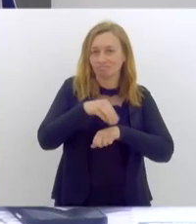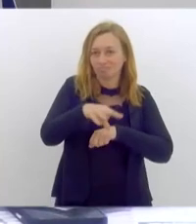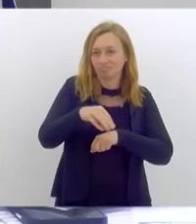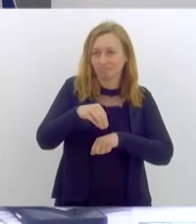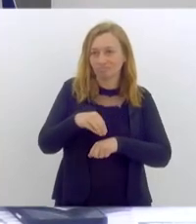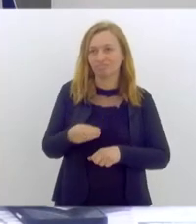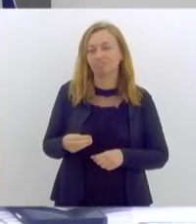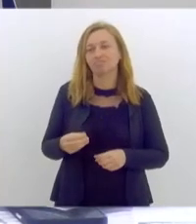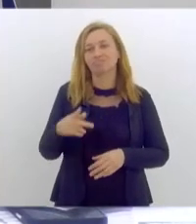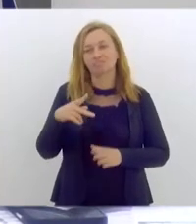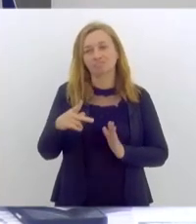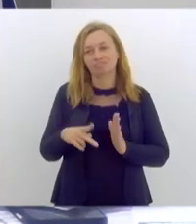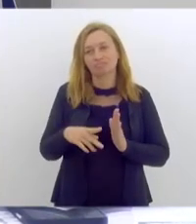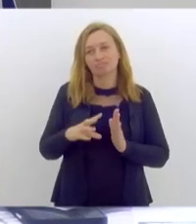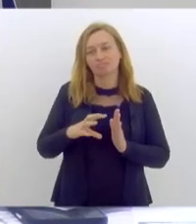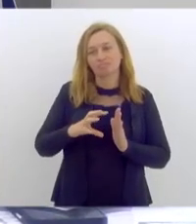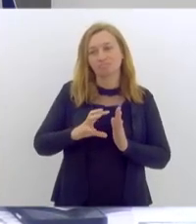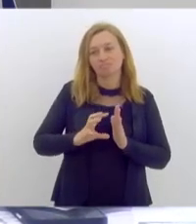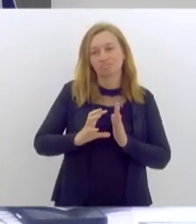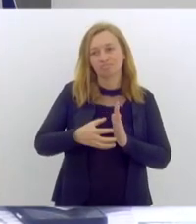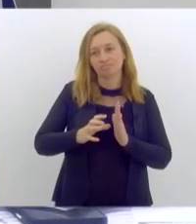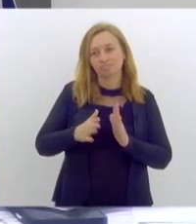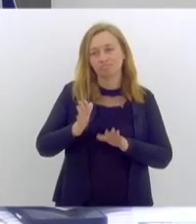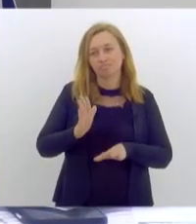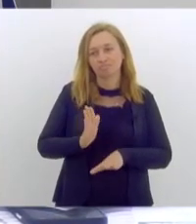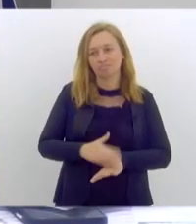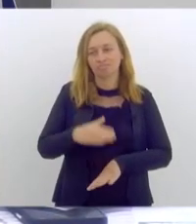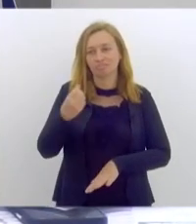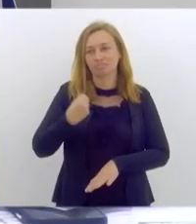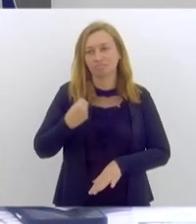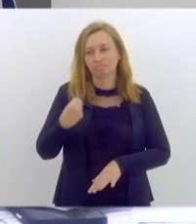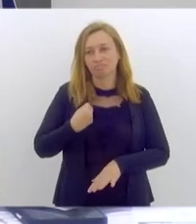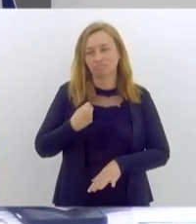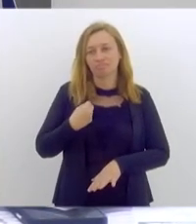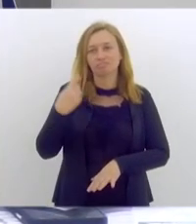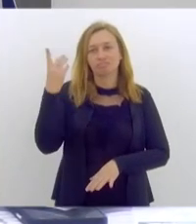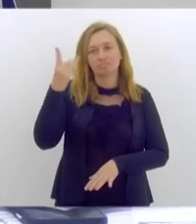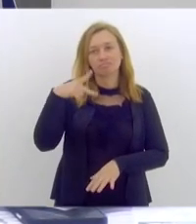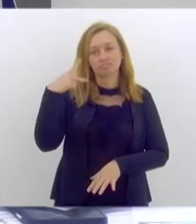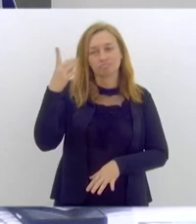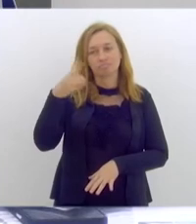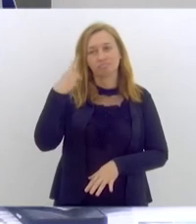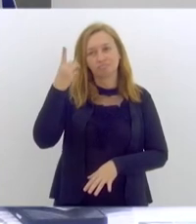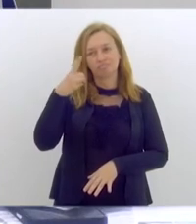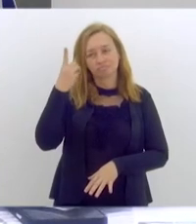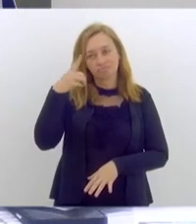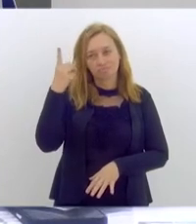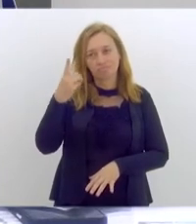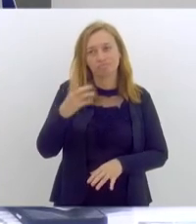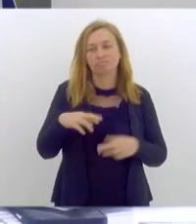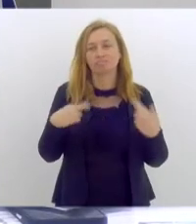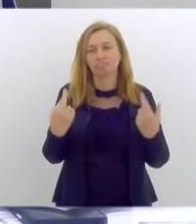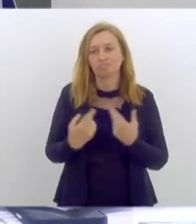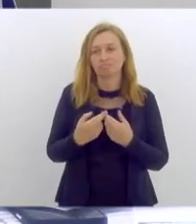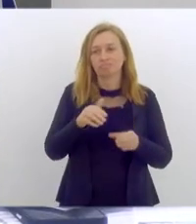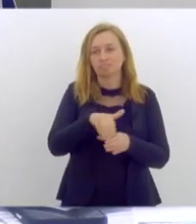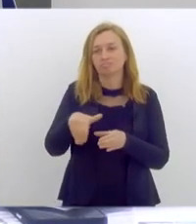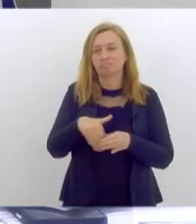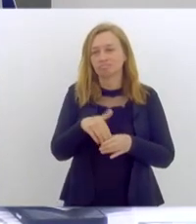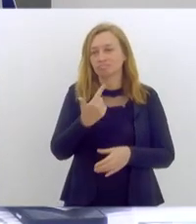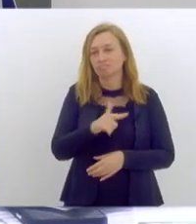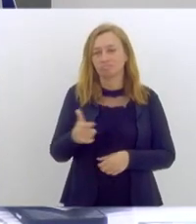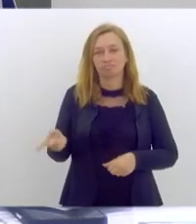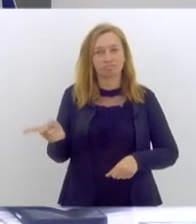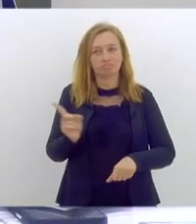pelo partido de maior número de parlamentares a comissão tem que ser reunir e votar e não vai